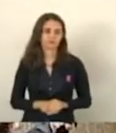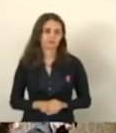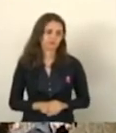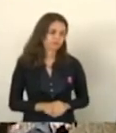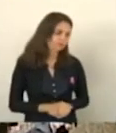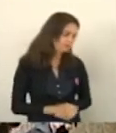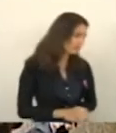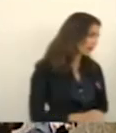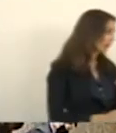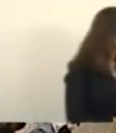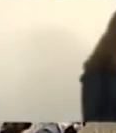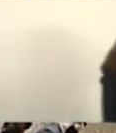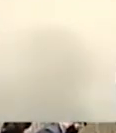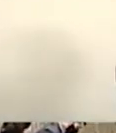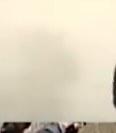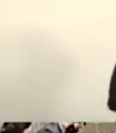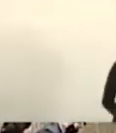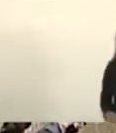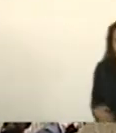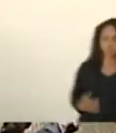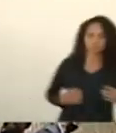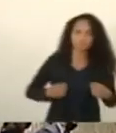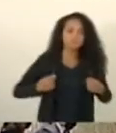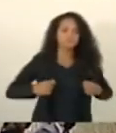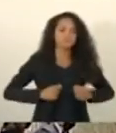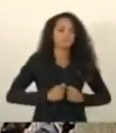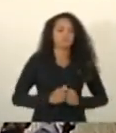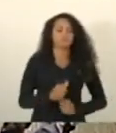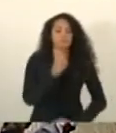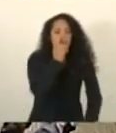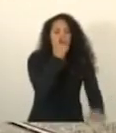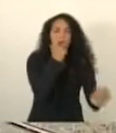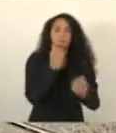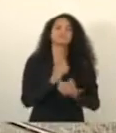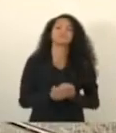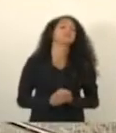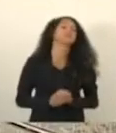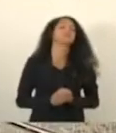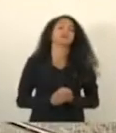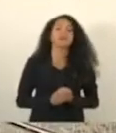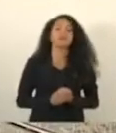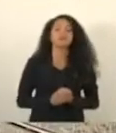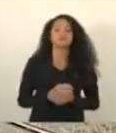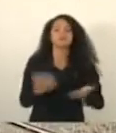Capitão Assunção, por apenas 4 minutos e 5.